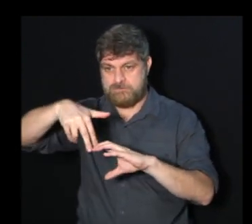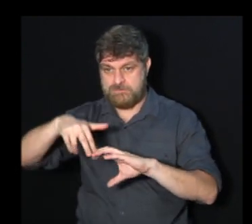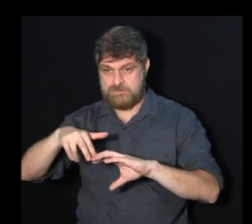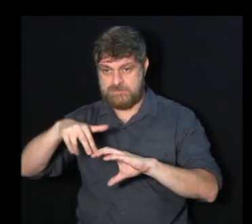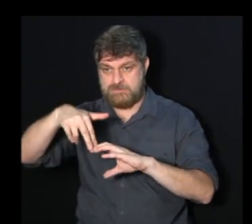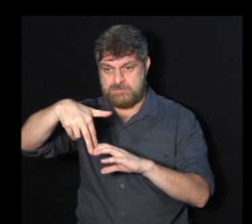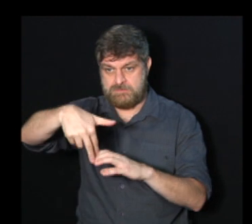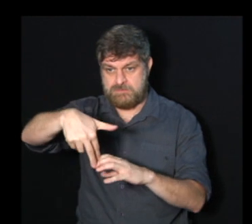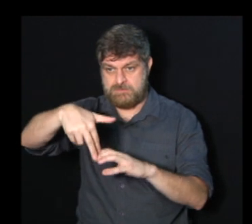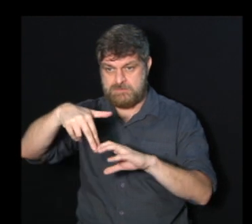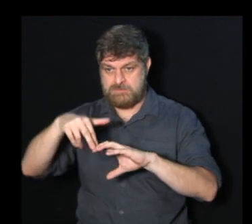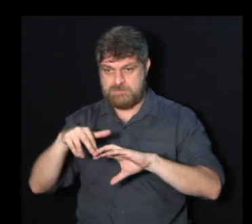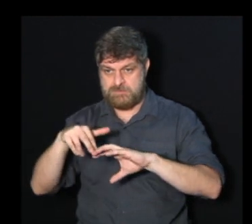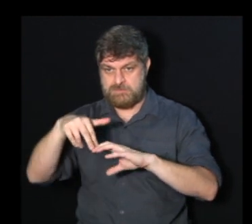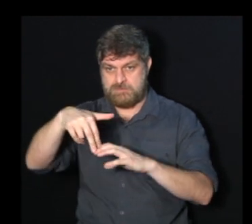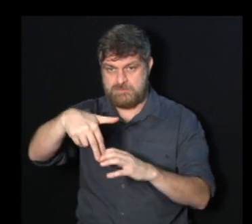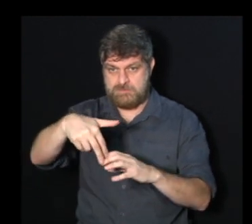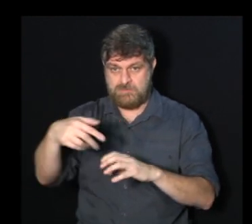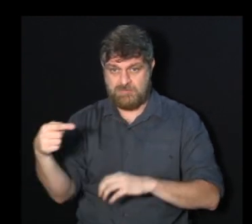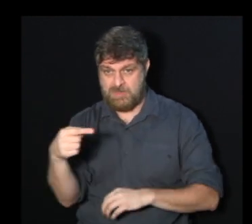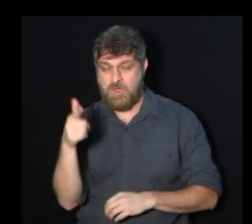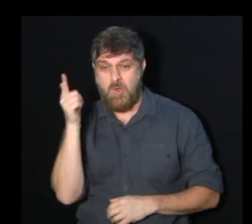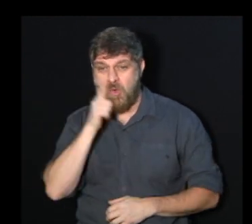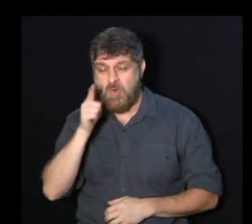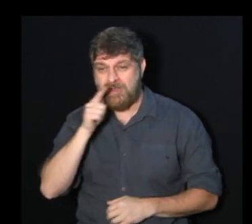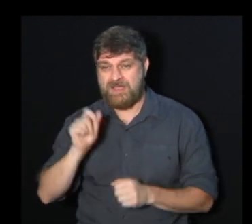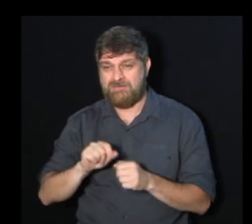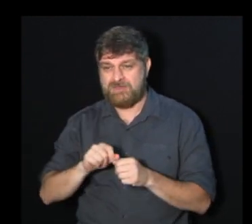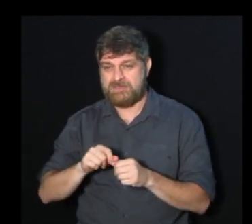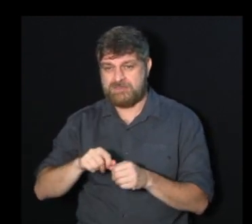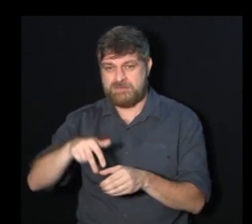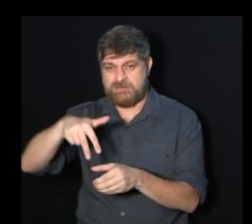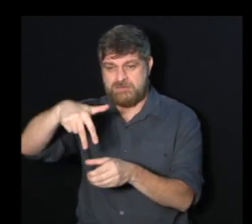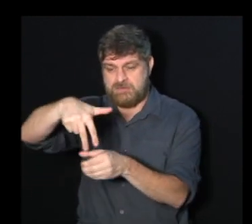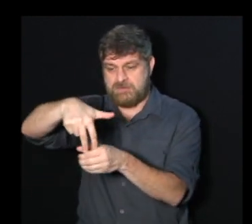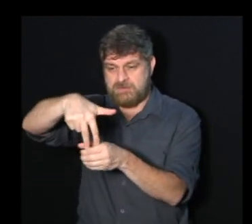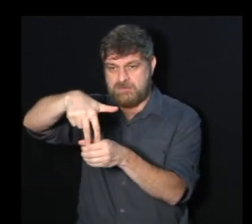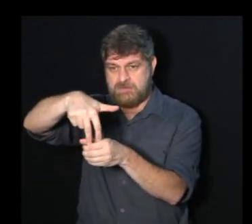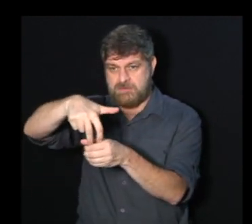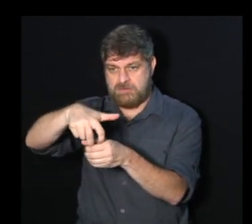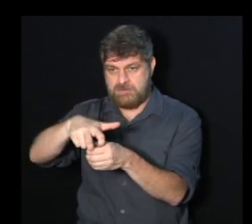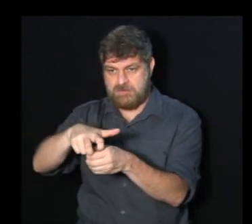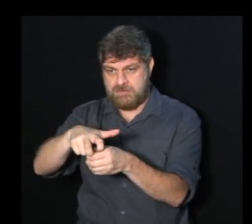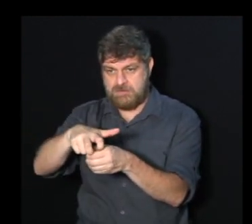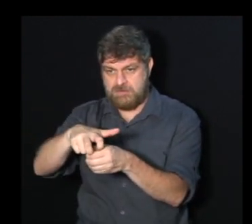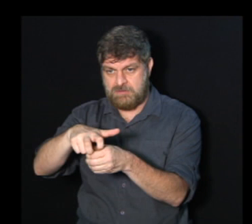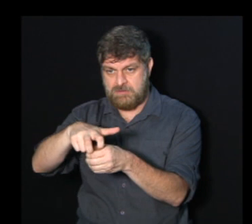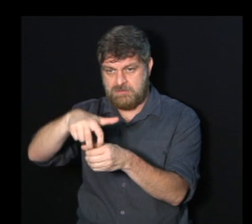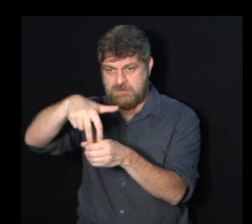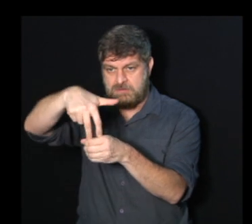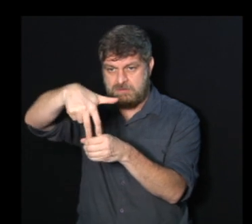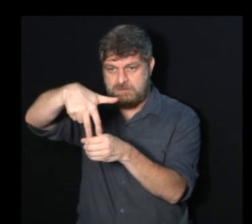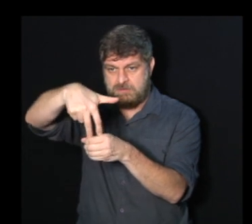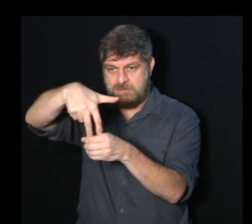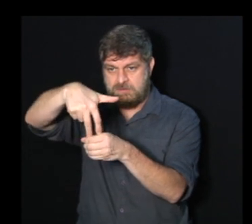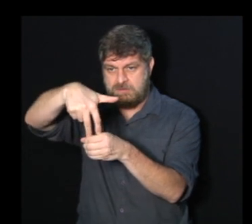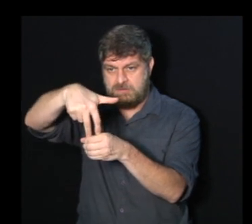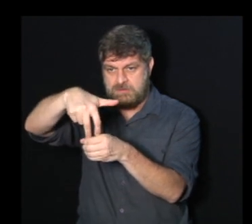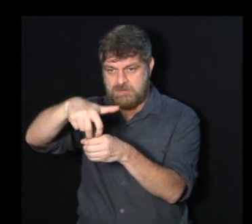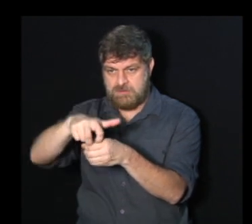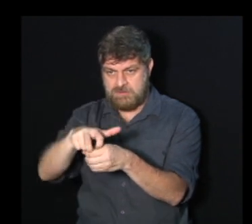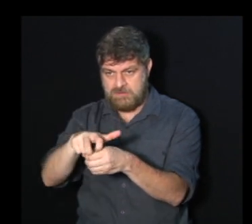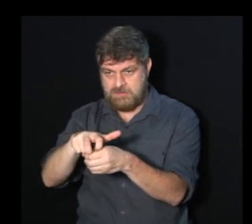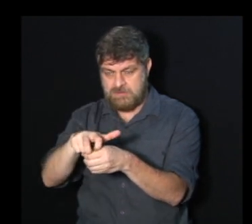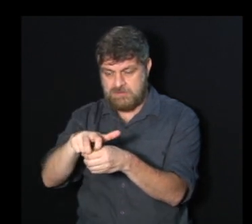gente consegue reproduzir, por exemplo, ali ela está fazendo um movimento de agachar com